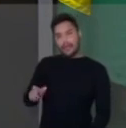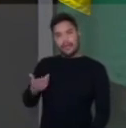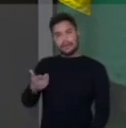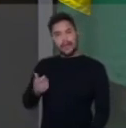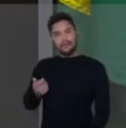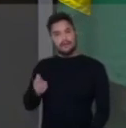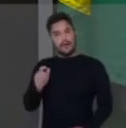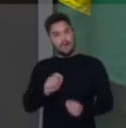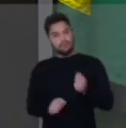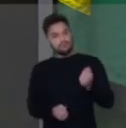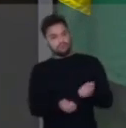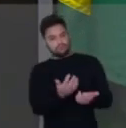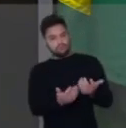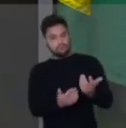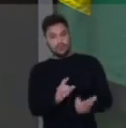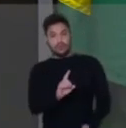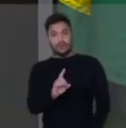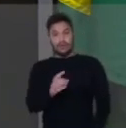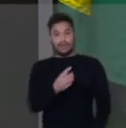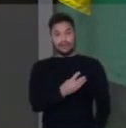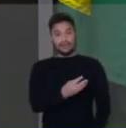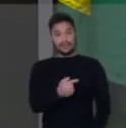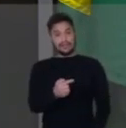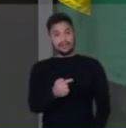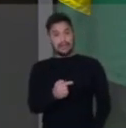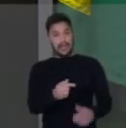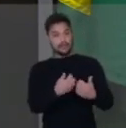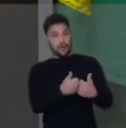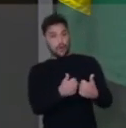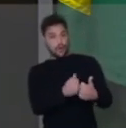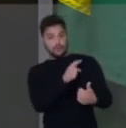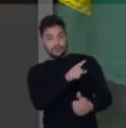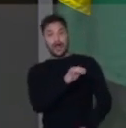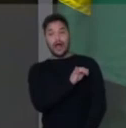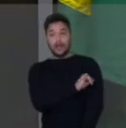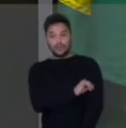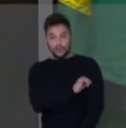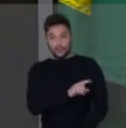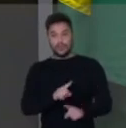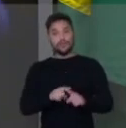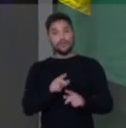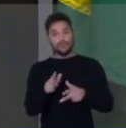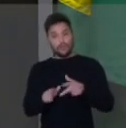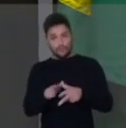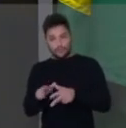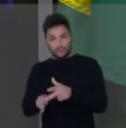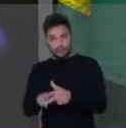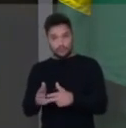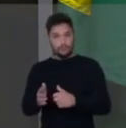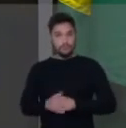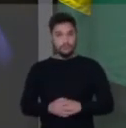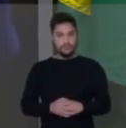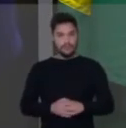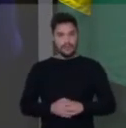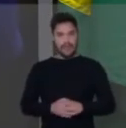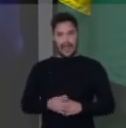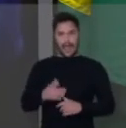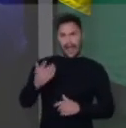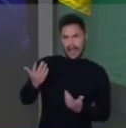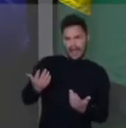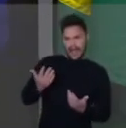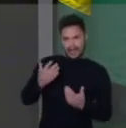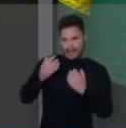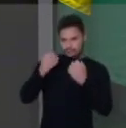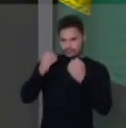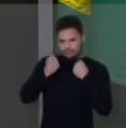fogo em 37 ônibus no Rio de Janeiro e também um trem ali. Ou seja, terrorismo, vamos colocar a máquina estatal